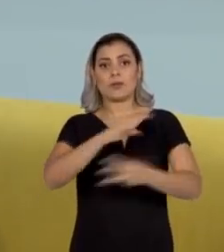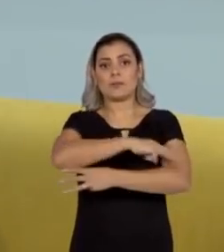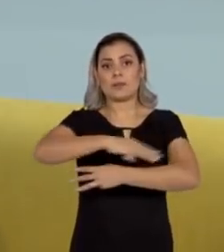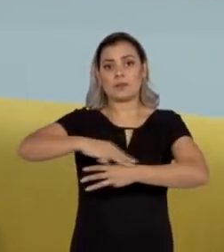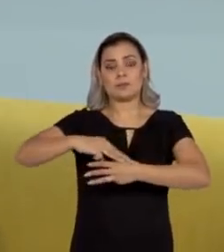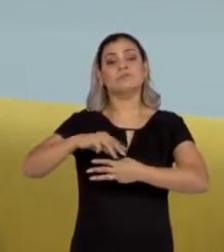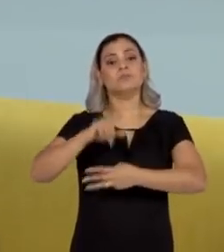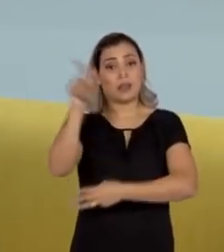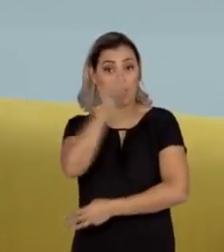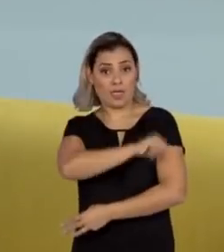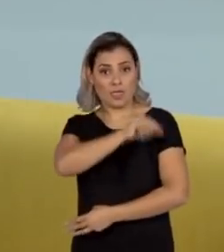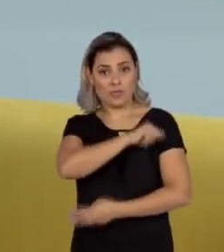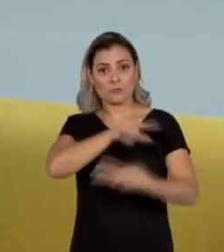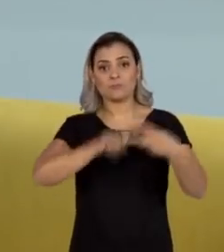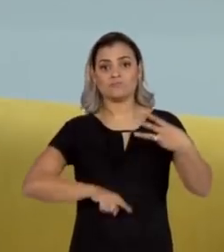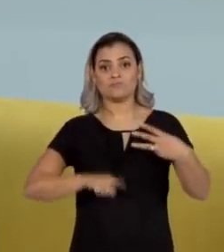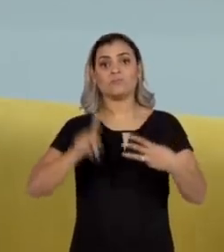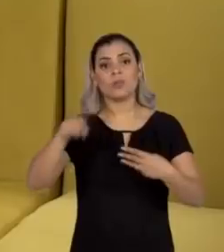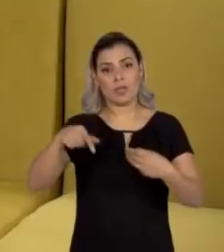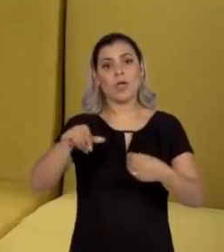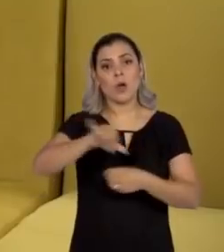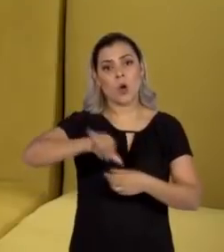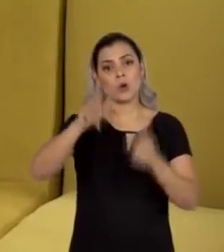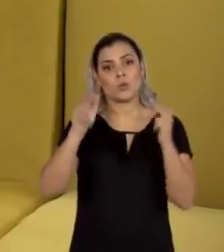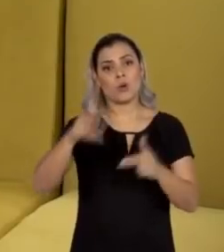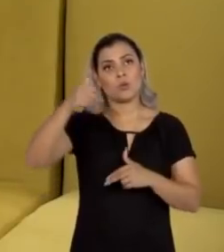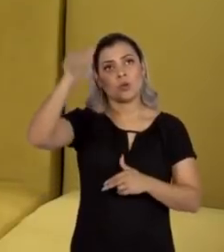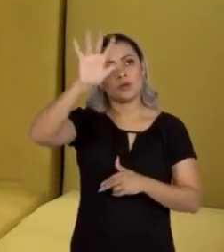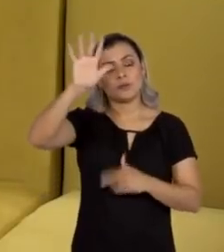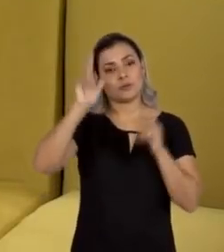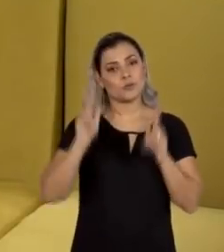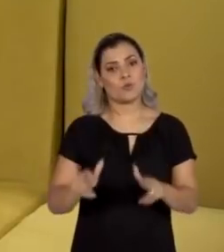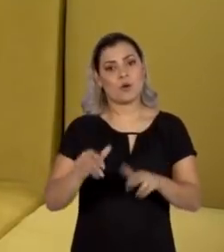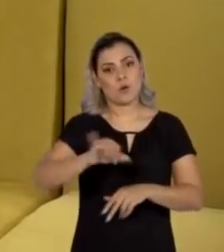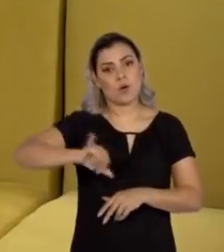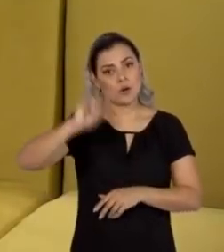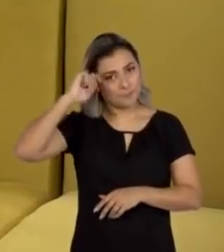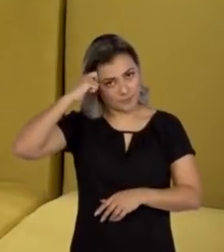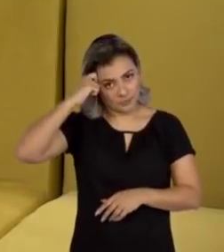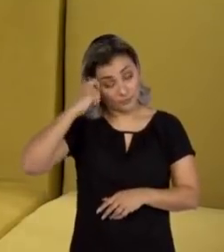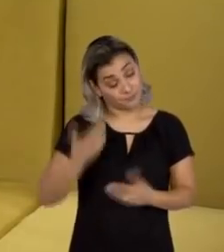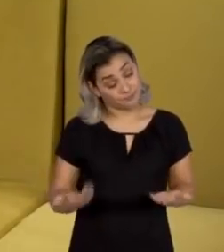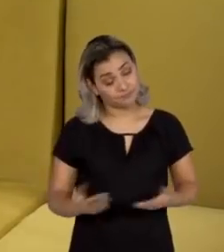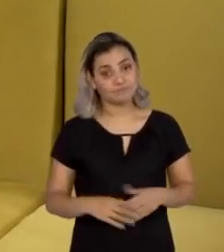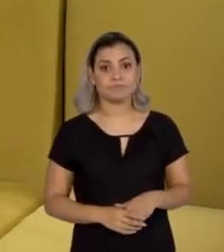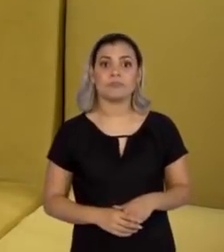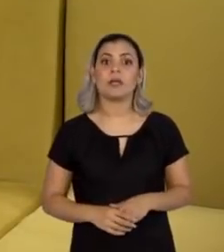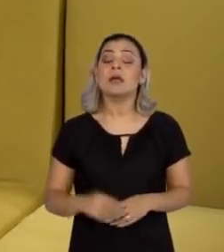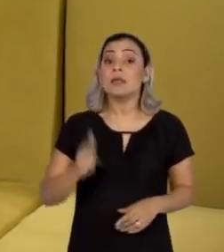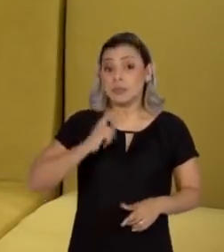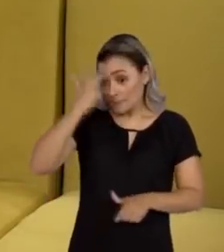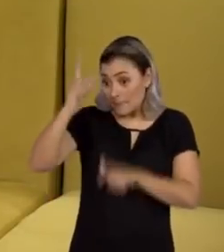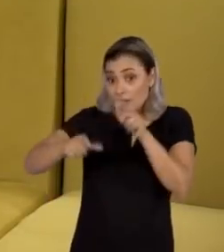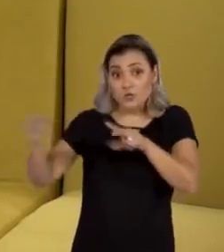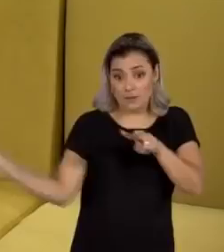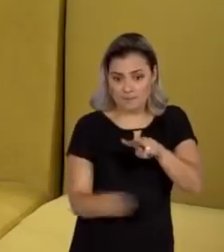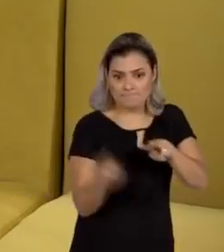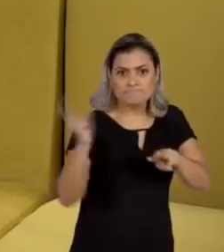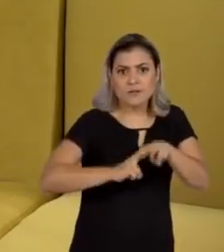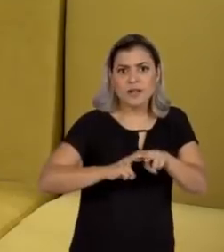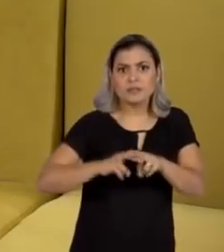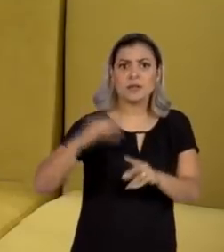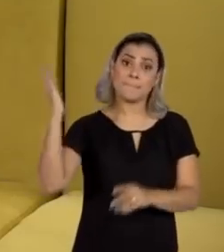as encontradas no Nordeste. 4 pessoas foram presas preventivamente pela Polícia Civil do Pará